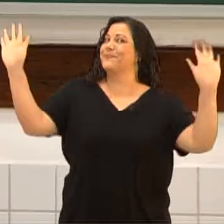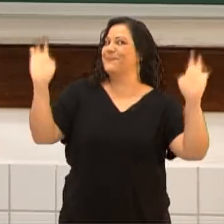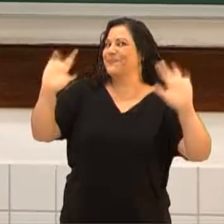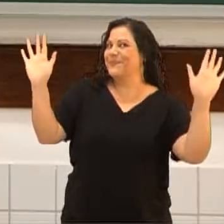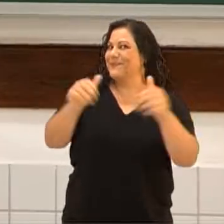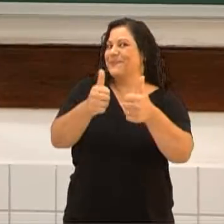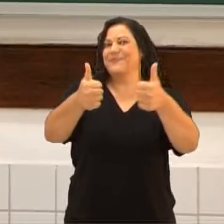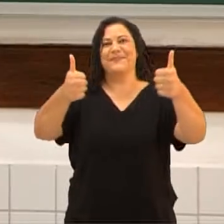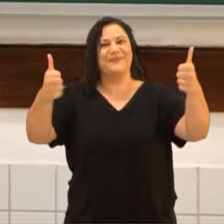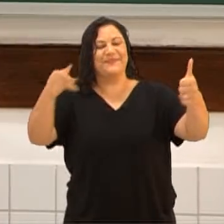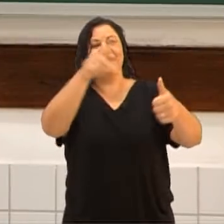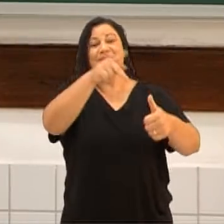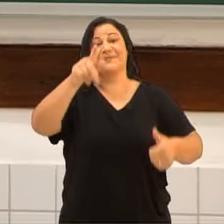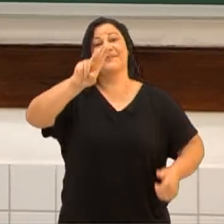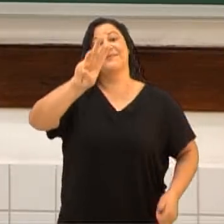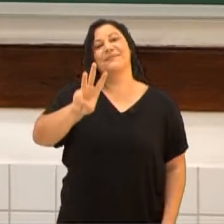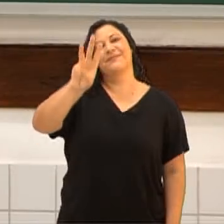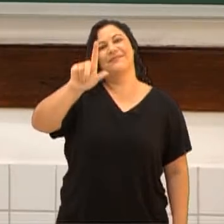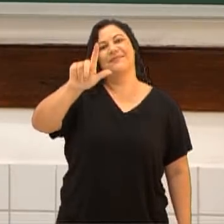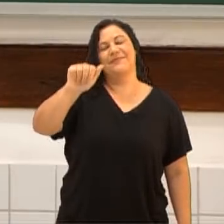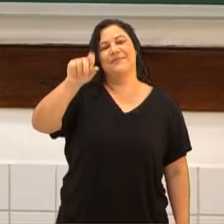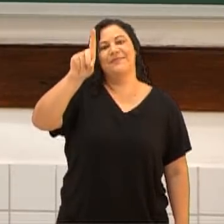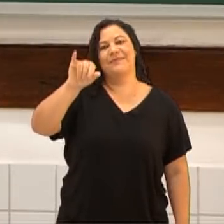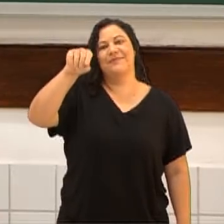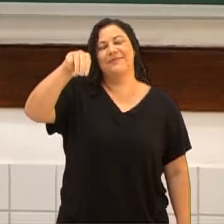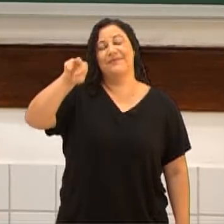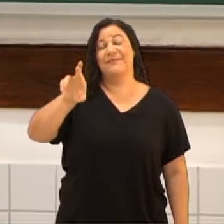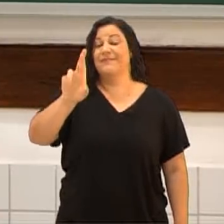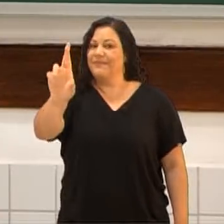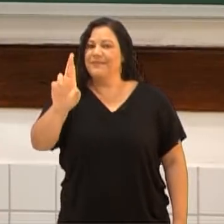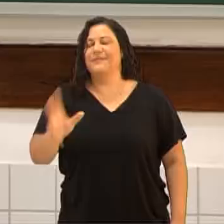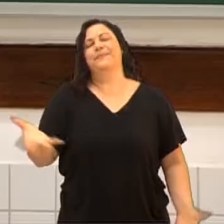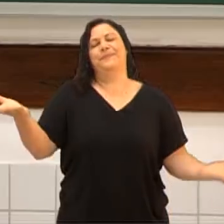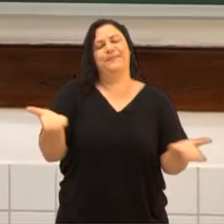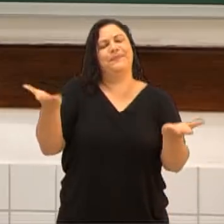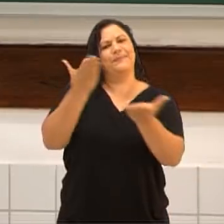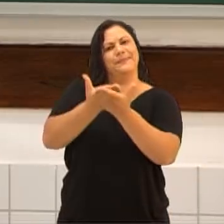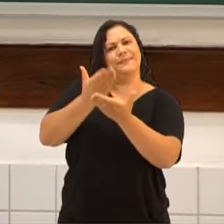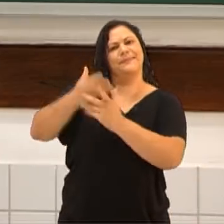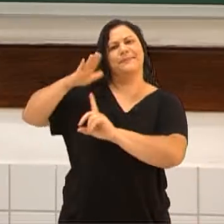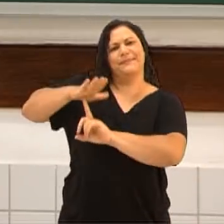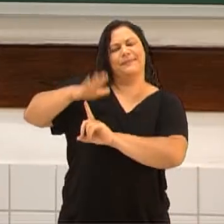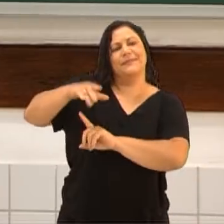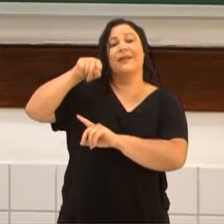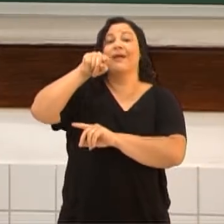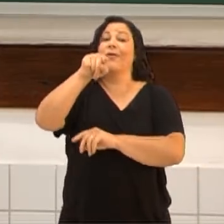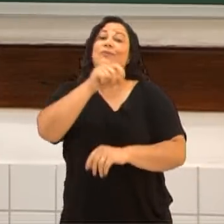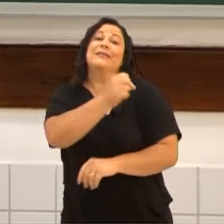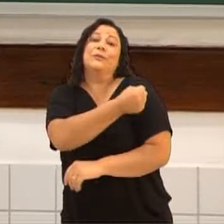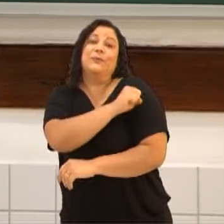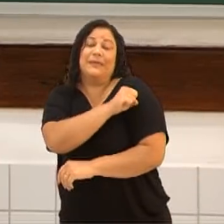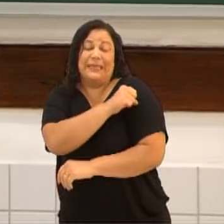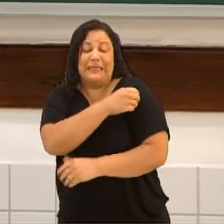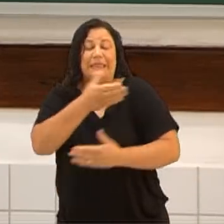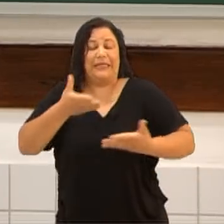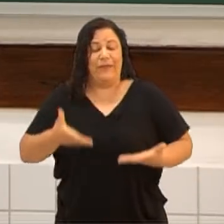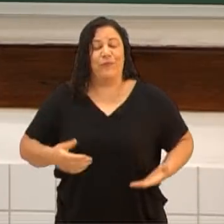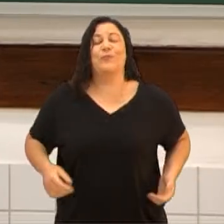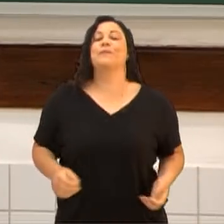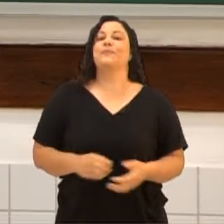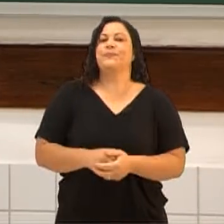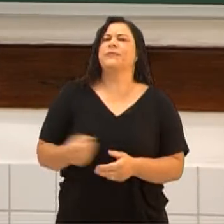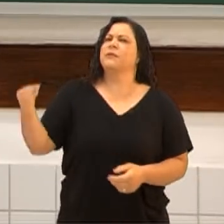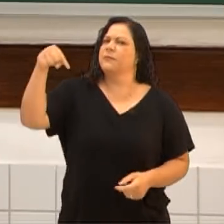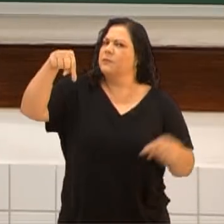Salve, salve galera! Professor Vladimir na área com mais uma aula Paraná para você do 8º ano do ensino fundamental. Estamos